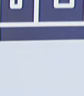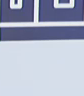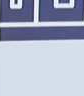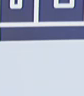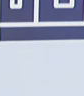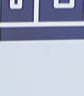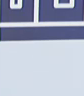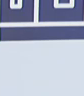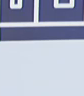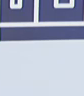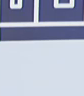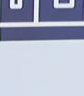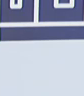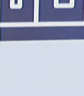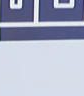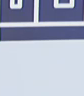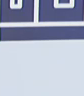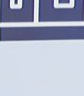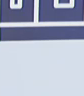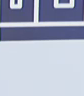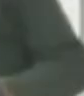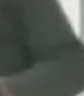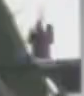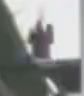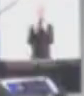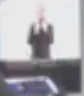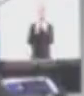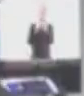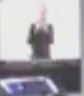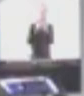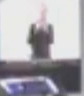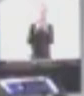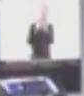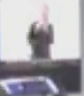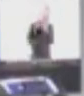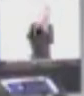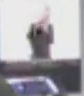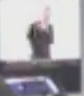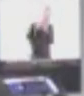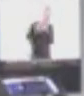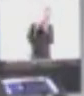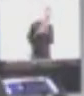discutindo nesta manhã de quinta-feira, Karina? Bom dia. Bom dia,